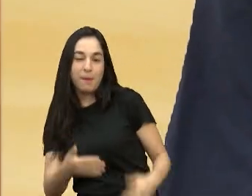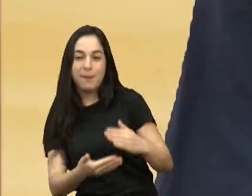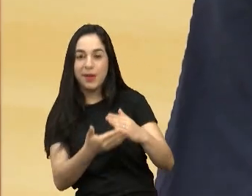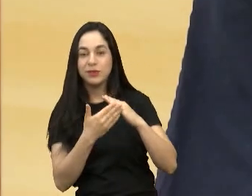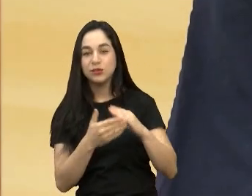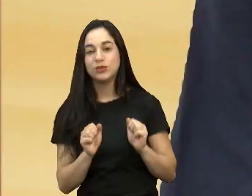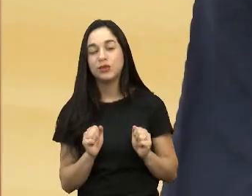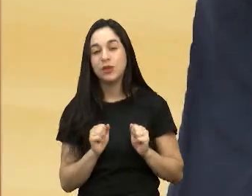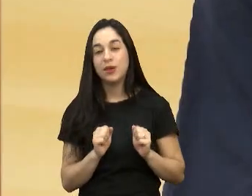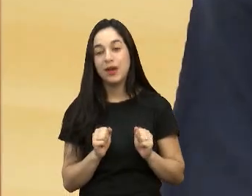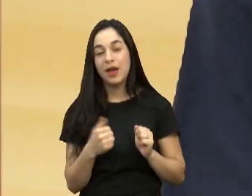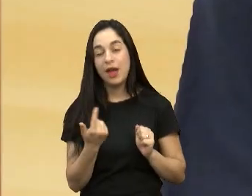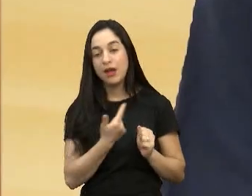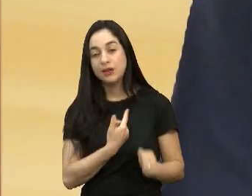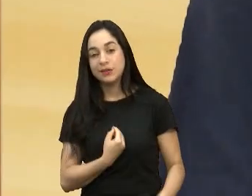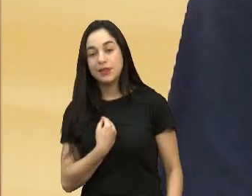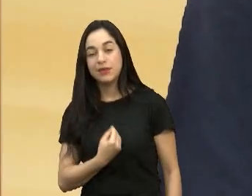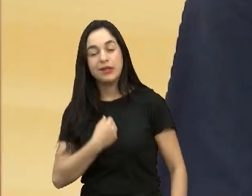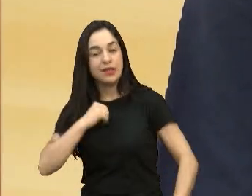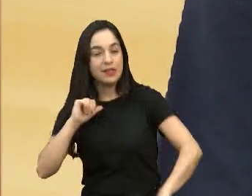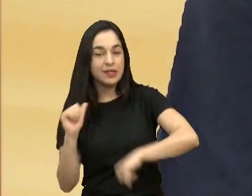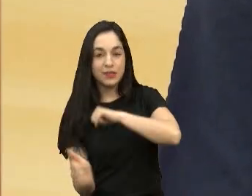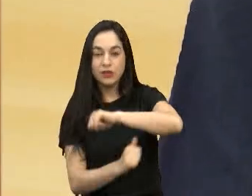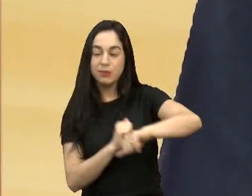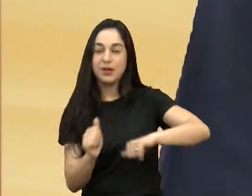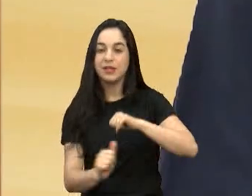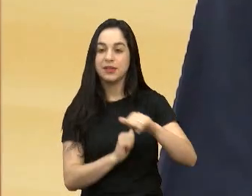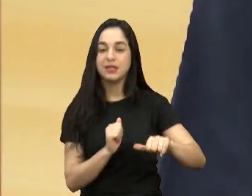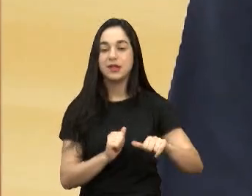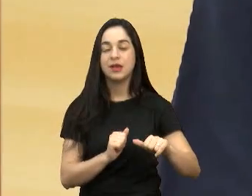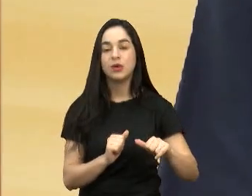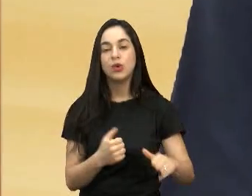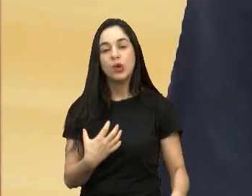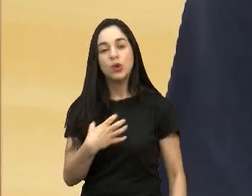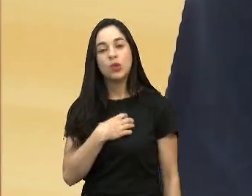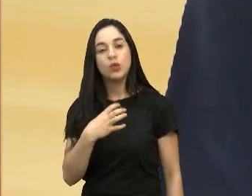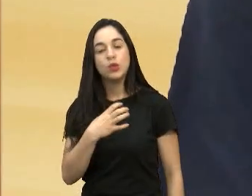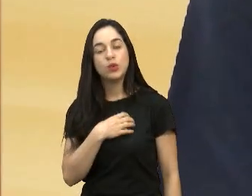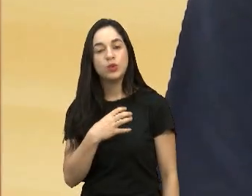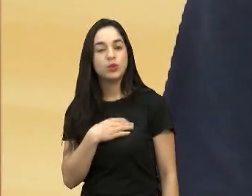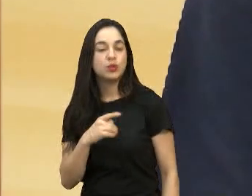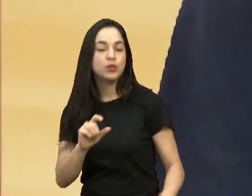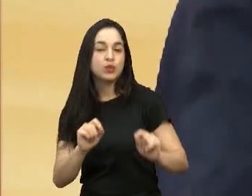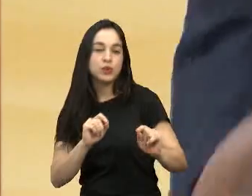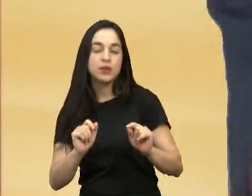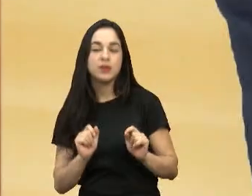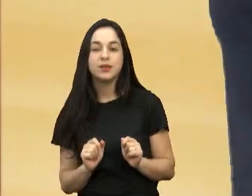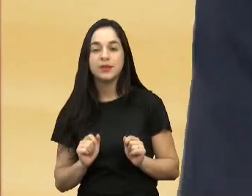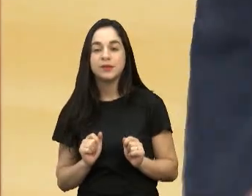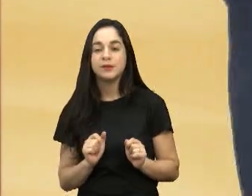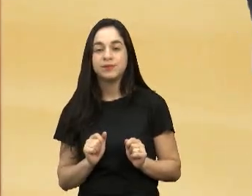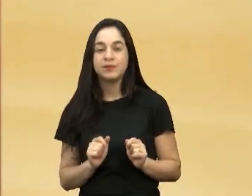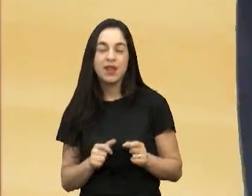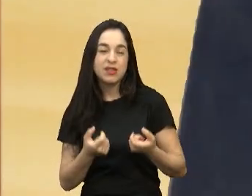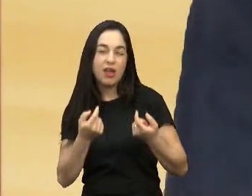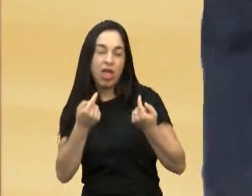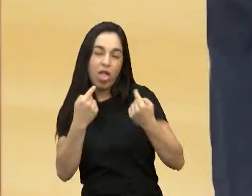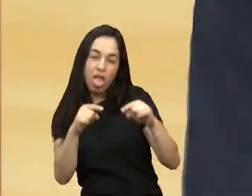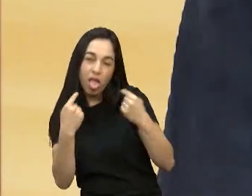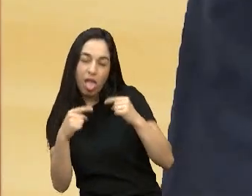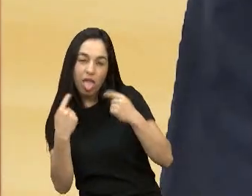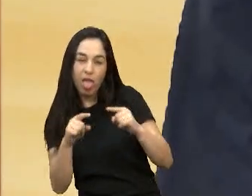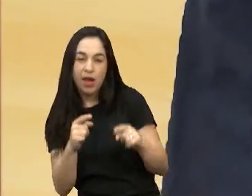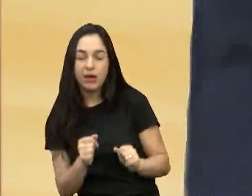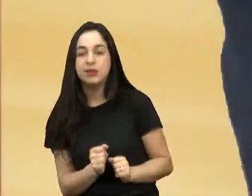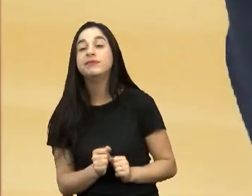dá nas nossas vidas, a transformação, a forma da socialização, né? De criticar, de pegar no